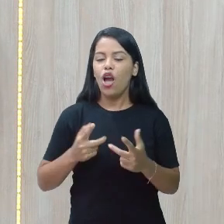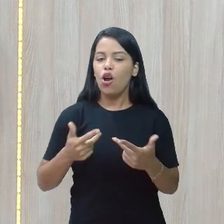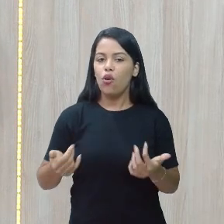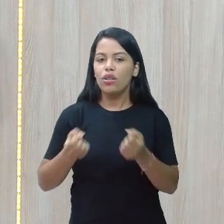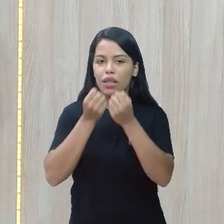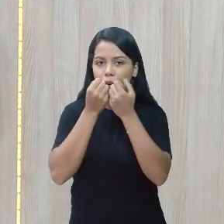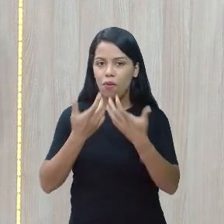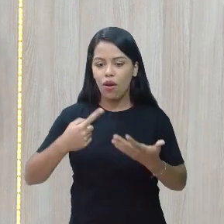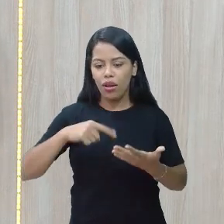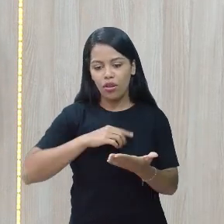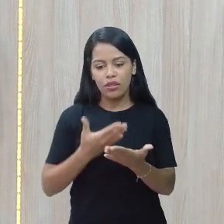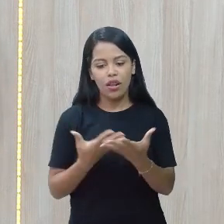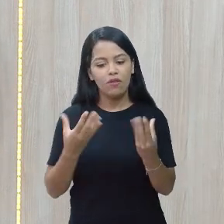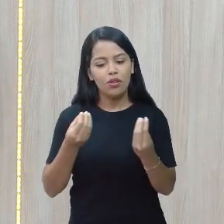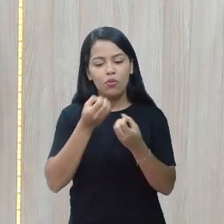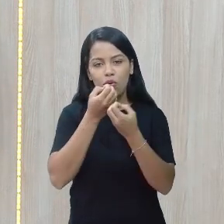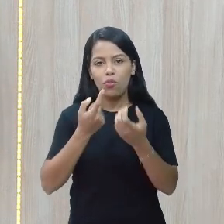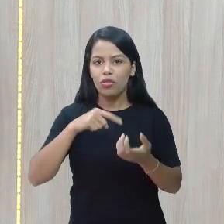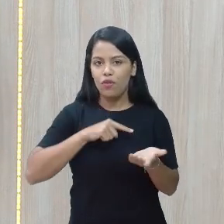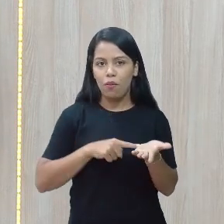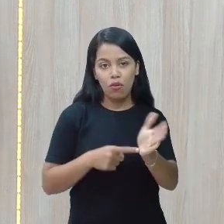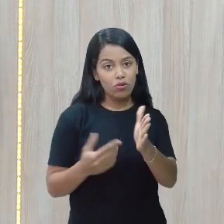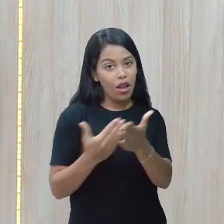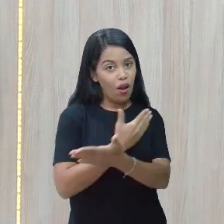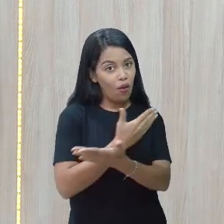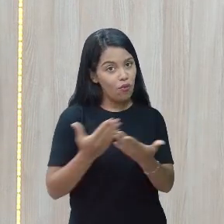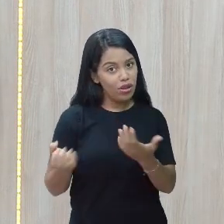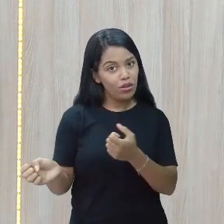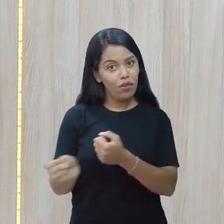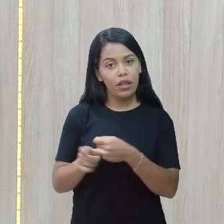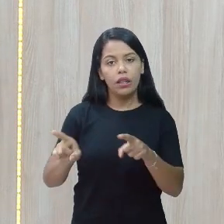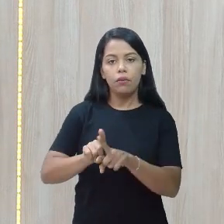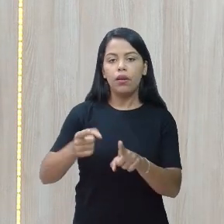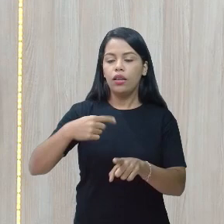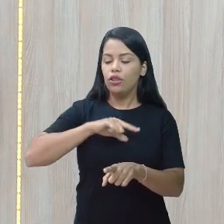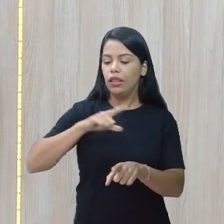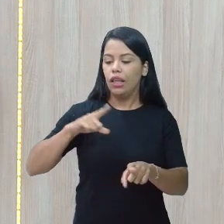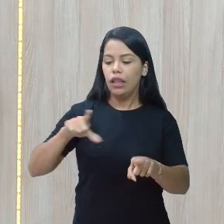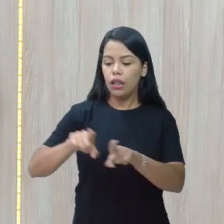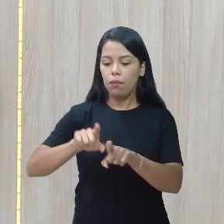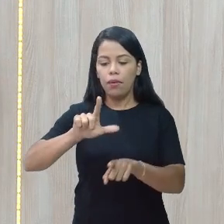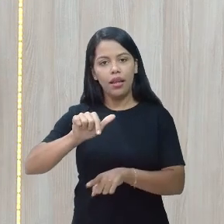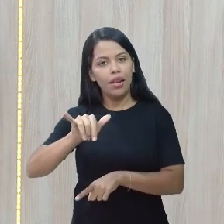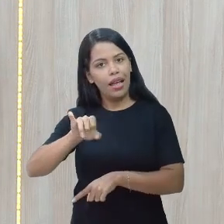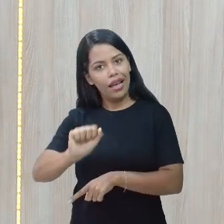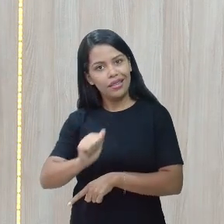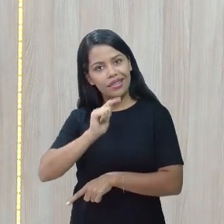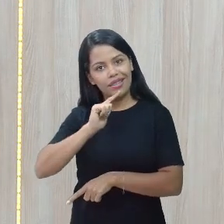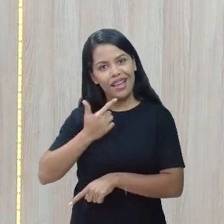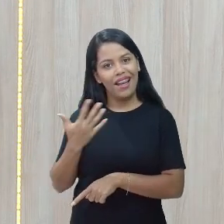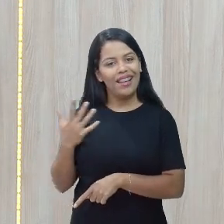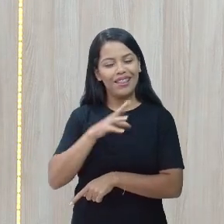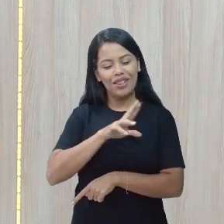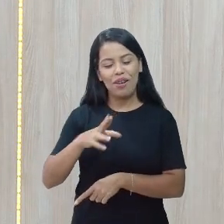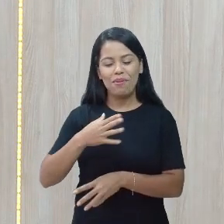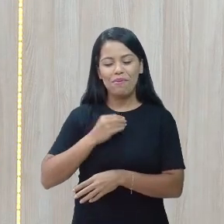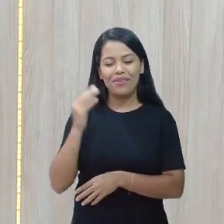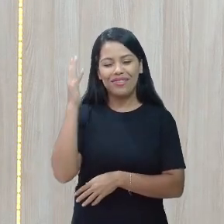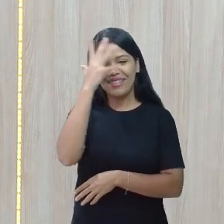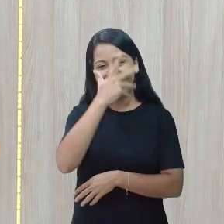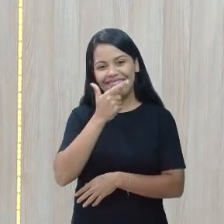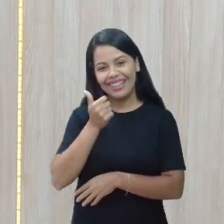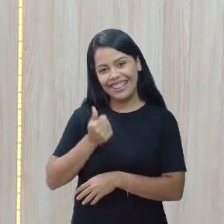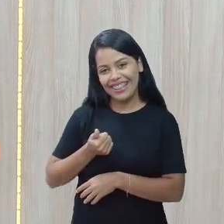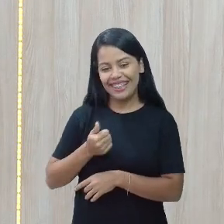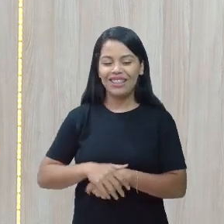gente vai trazer umas novidades aí. A gente tem também Laisa, que é um nome muito bonito, muito querido para